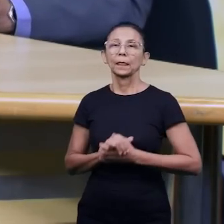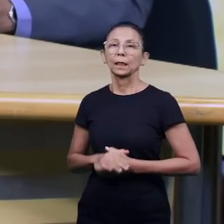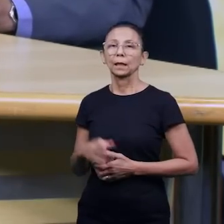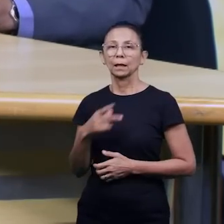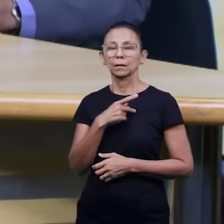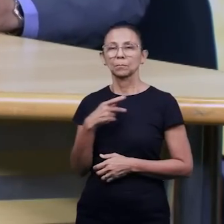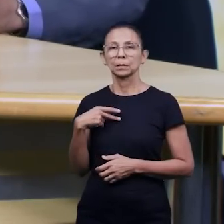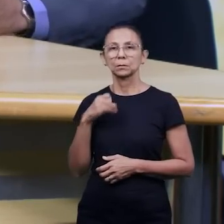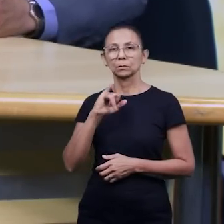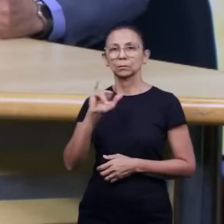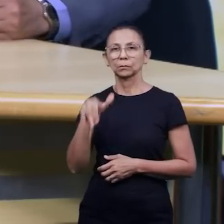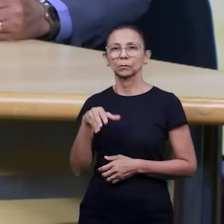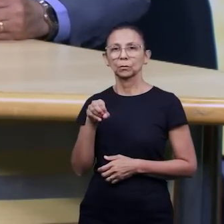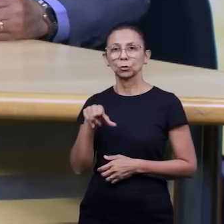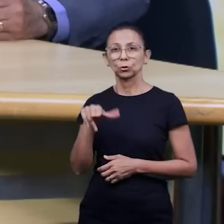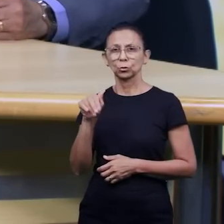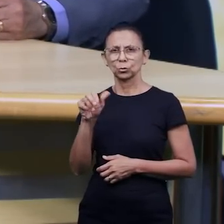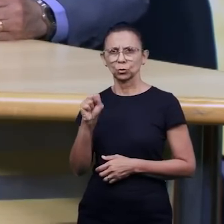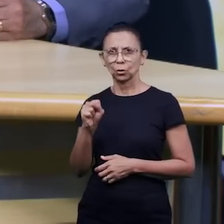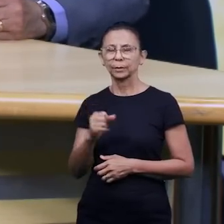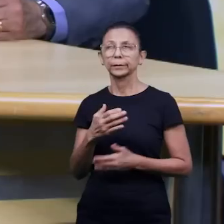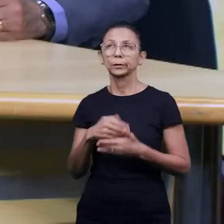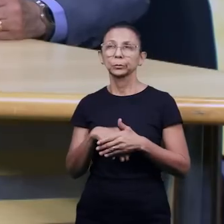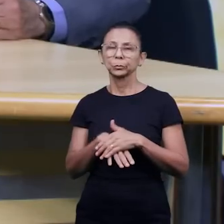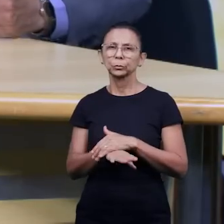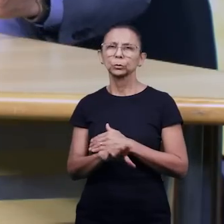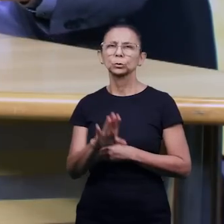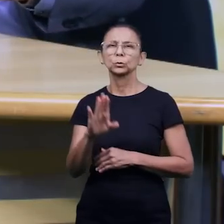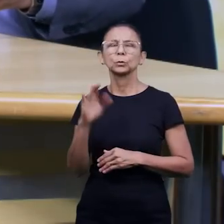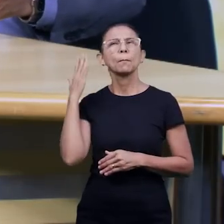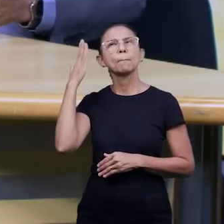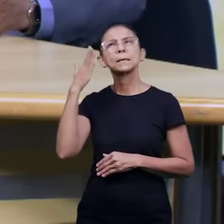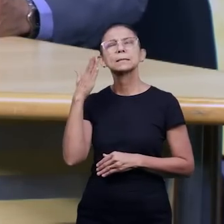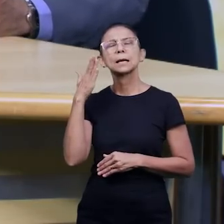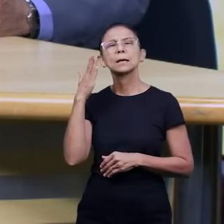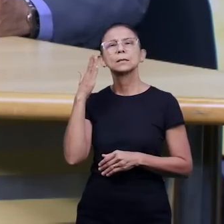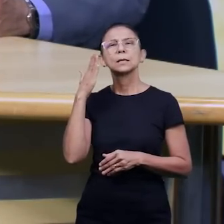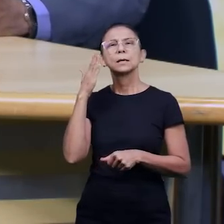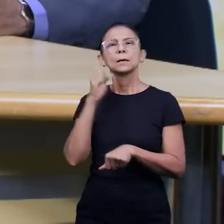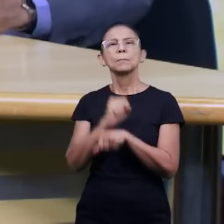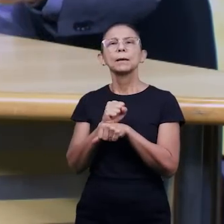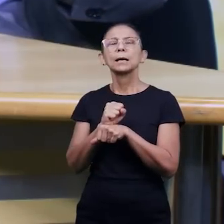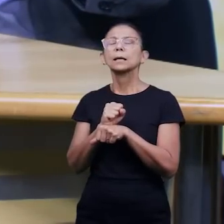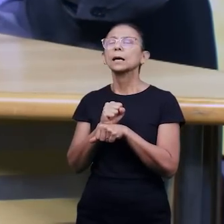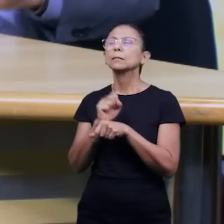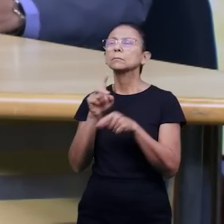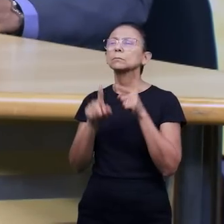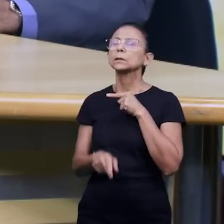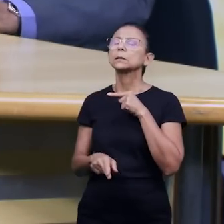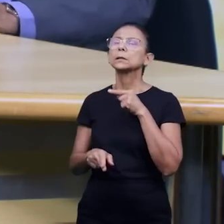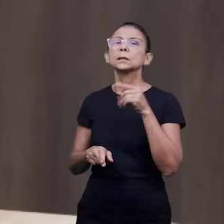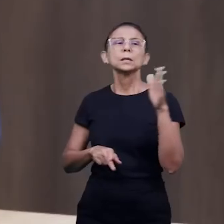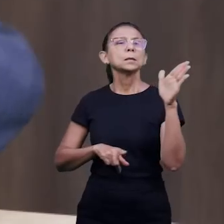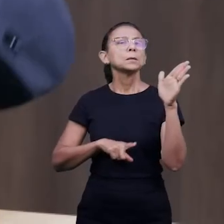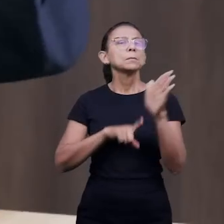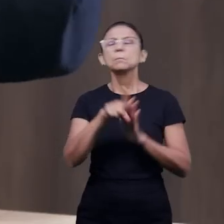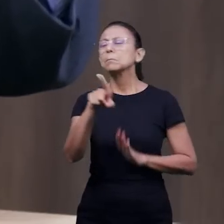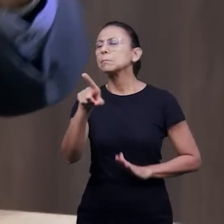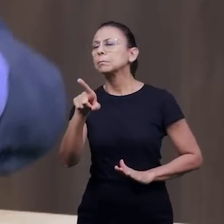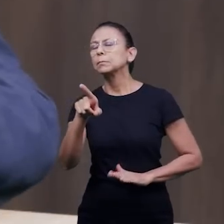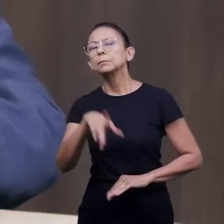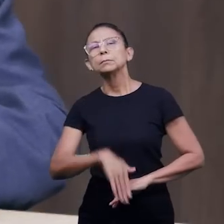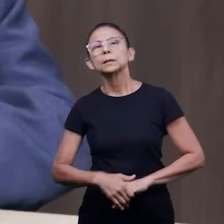começa a observar o crente dentro da igreja. Às vezes você observa o pastor que está à frente, às vezes pregando, ali ministrando a